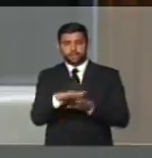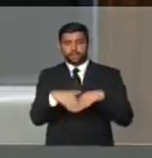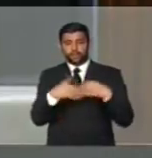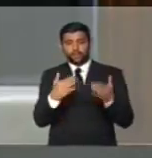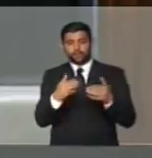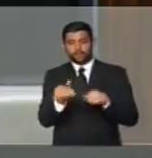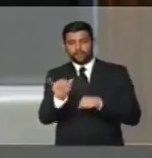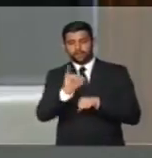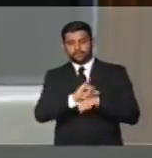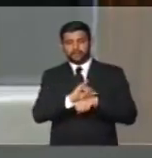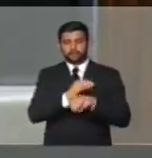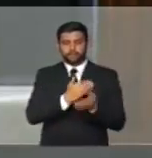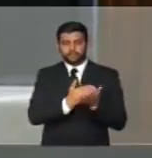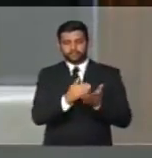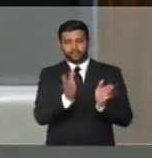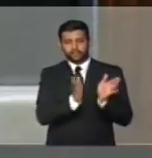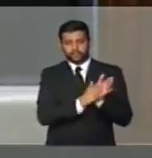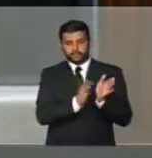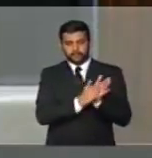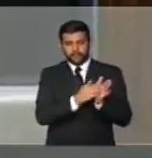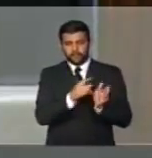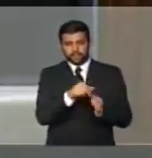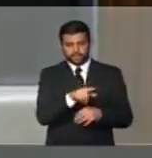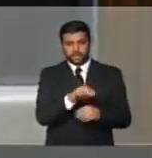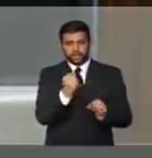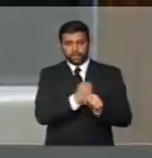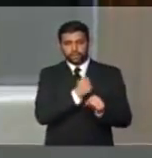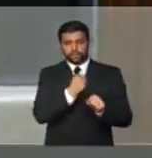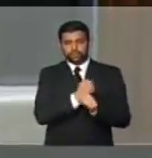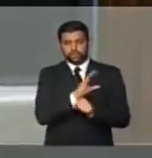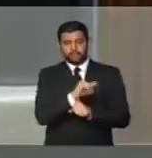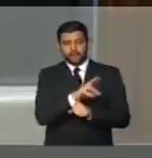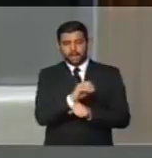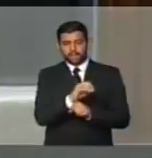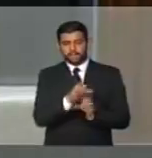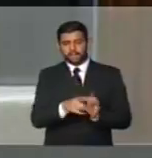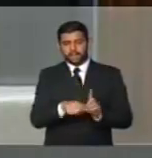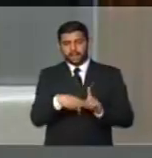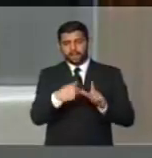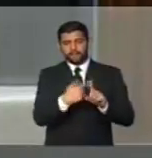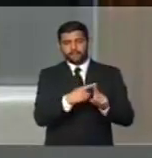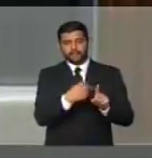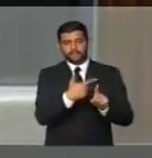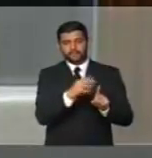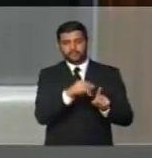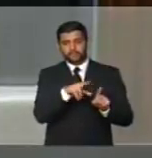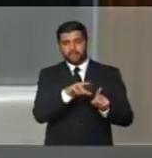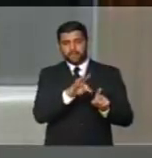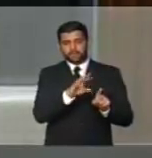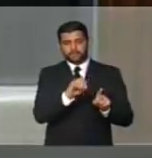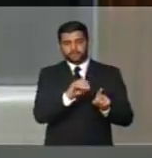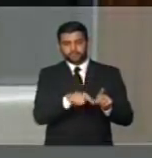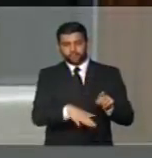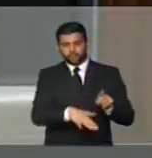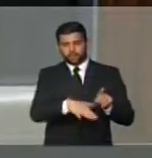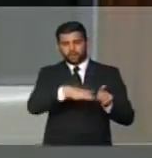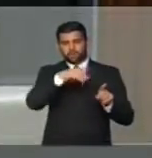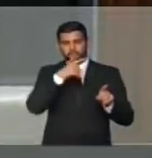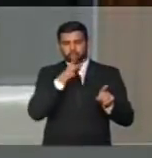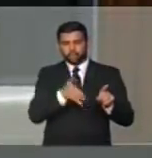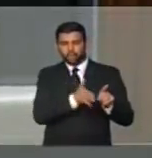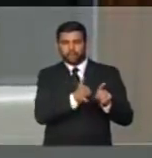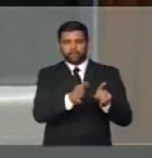quando a capital passou para Palmas, se construiu lá uma barragem que eleva em mais de 20 metros o nível do